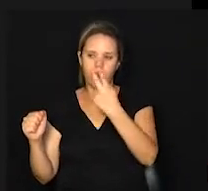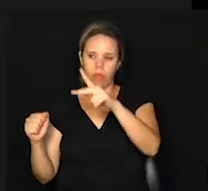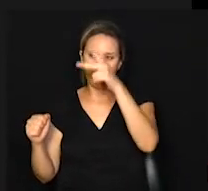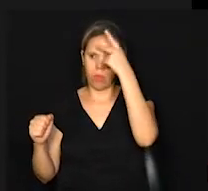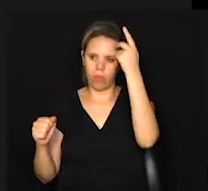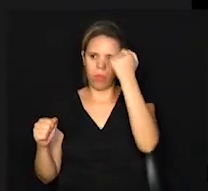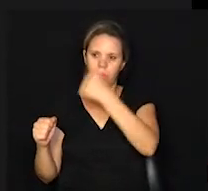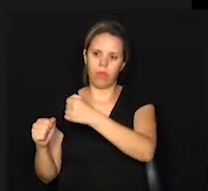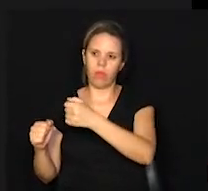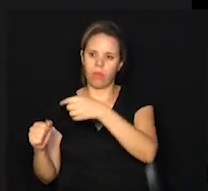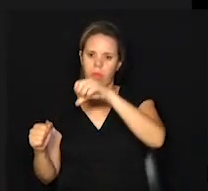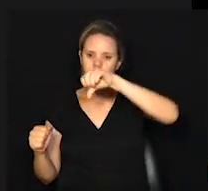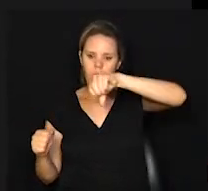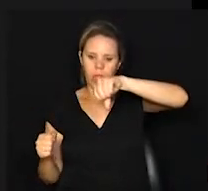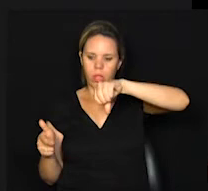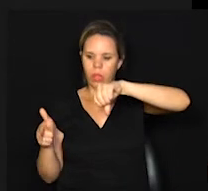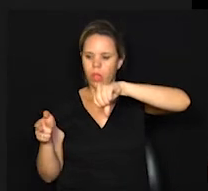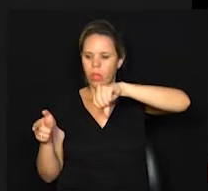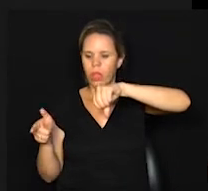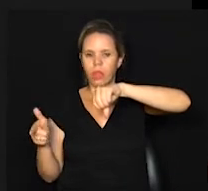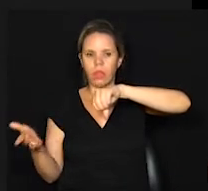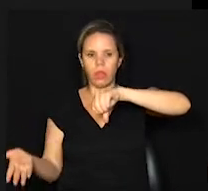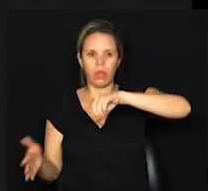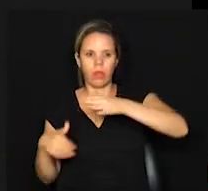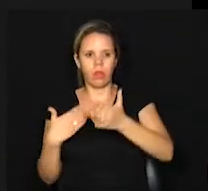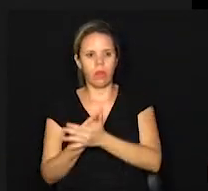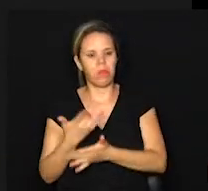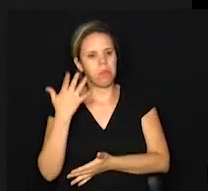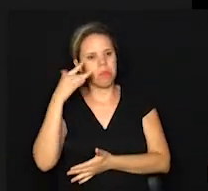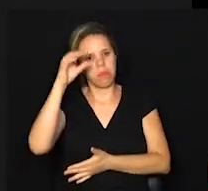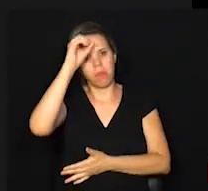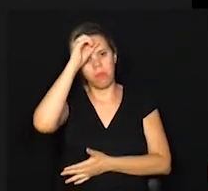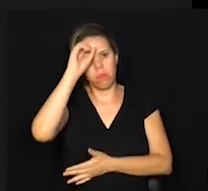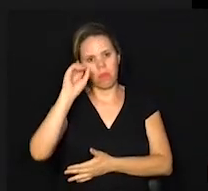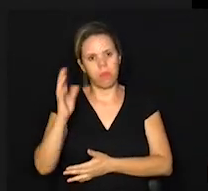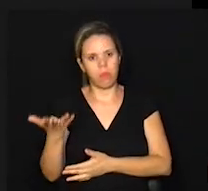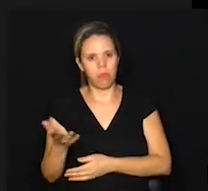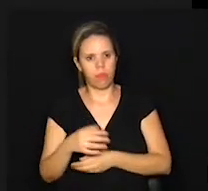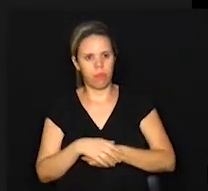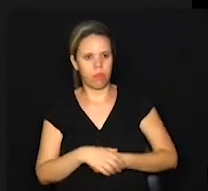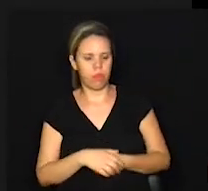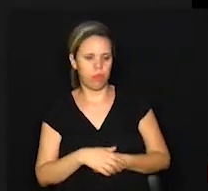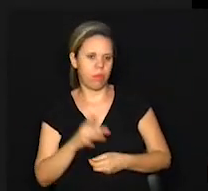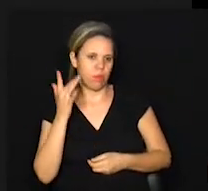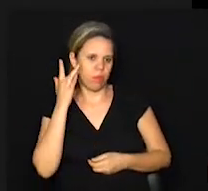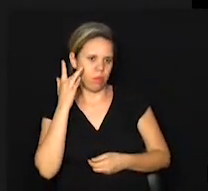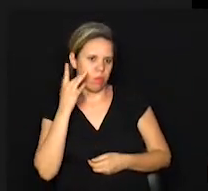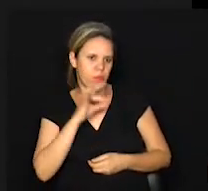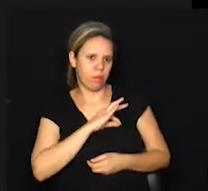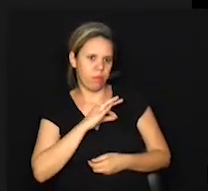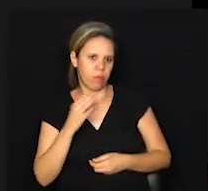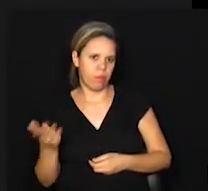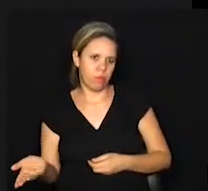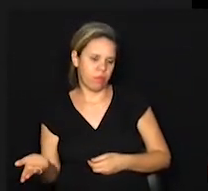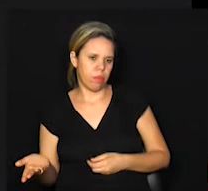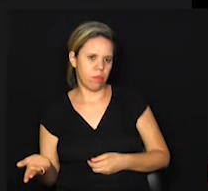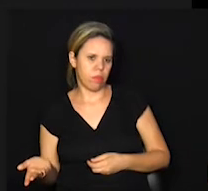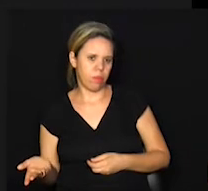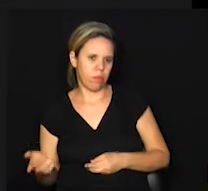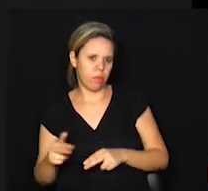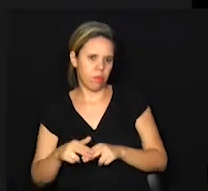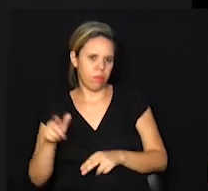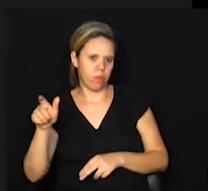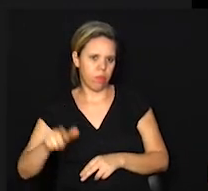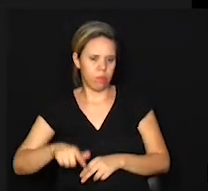9 tiros. E até hoje ninguém sabe o que aconteceu. A gente acha que foi a polícia. Mas por ele ser mais